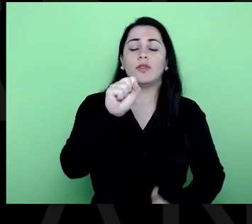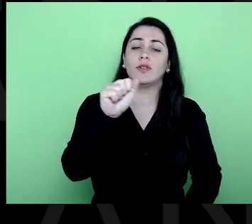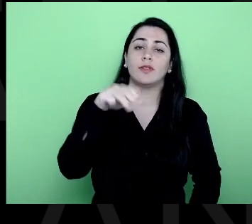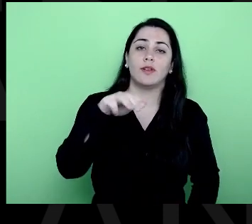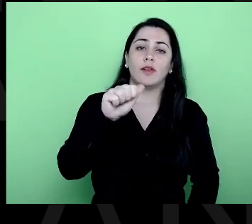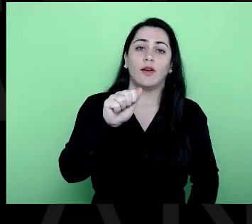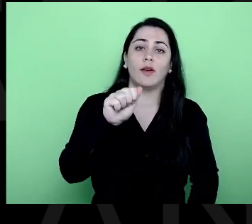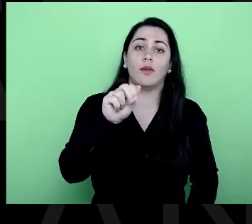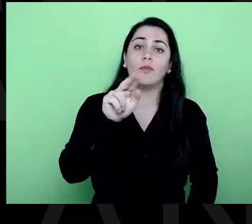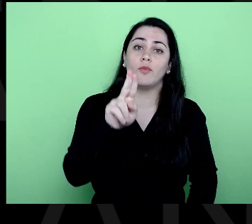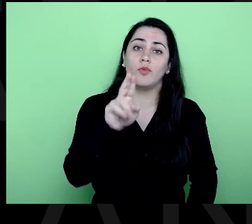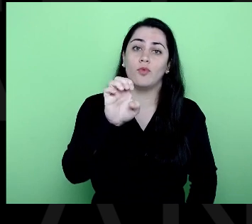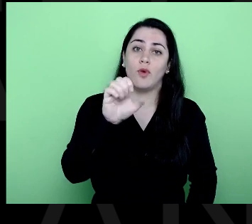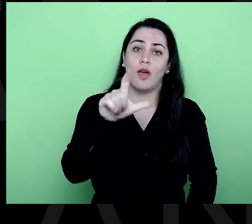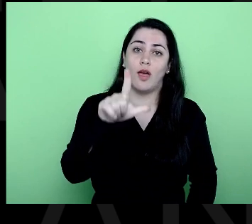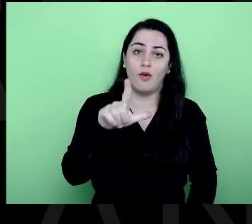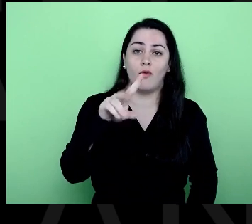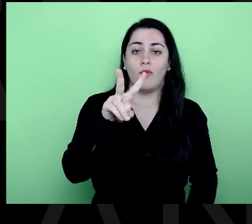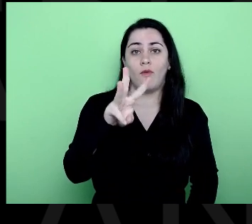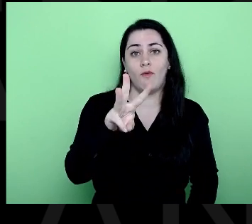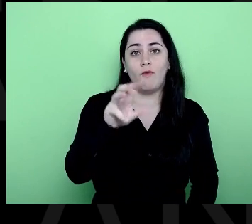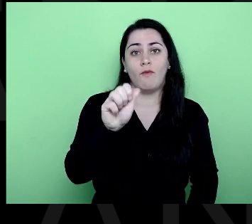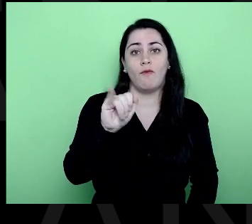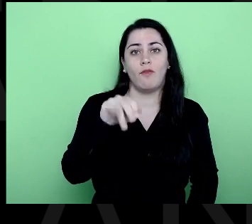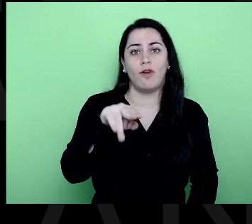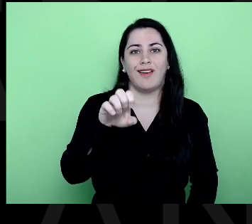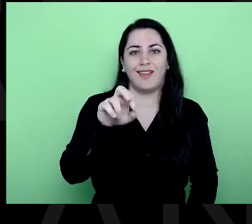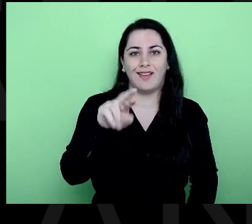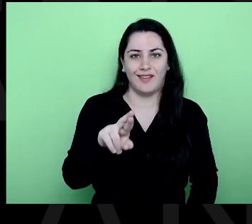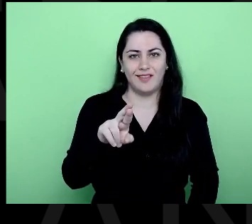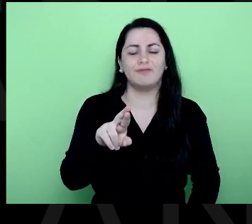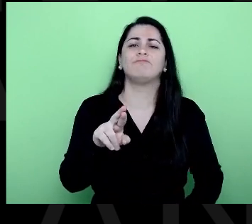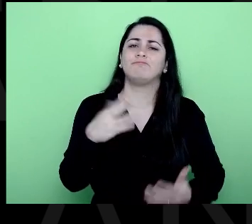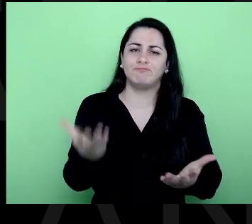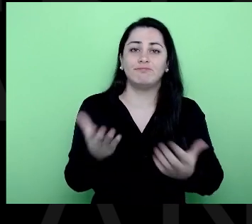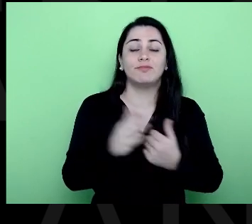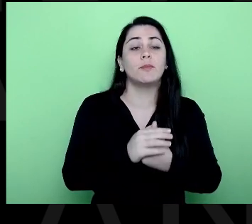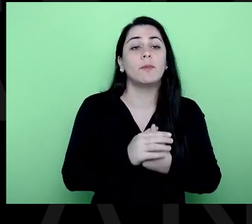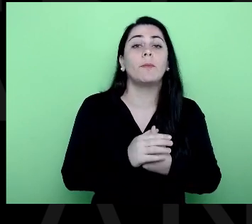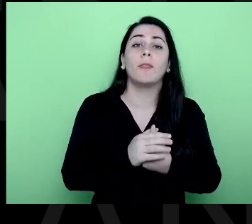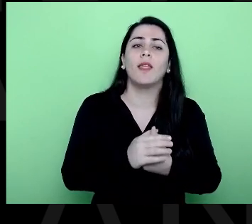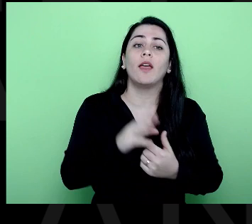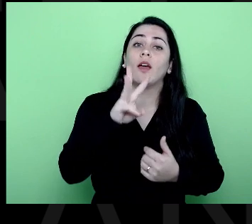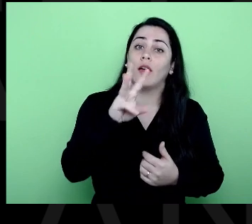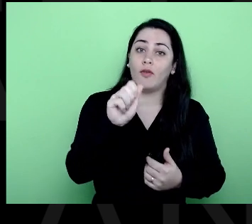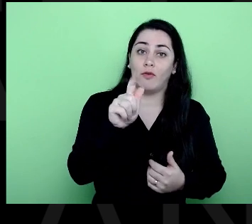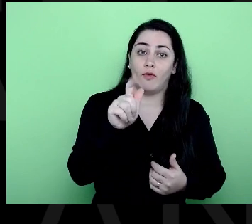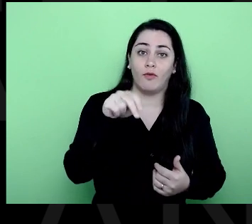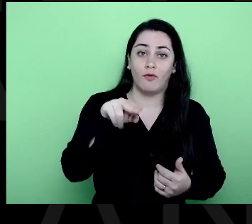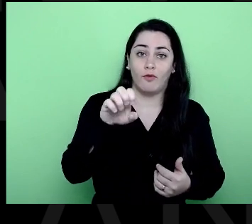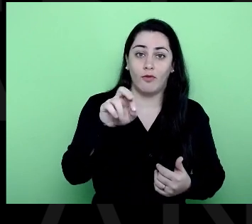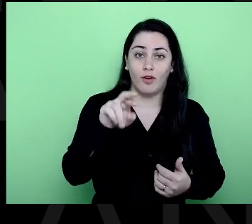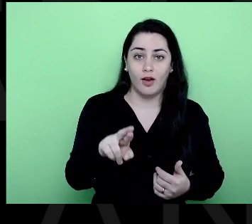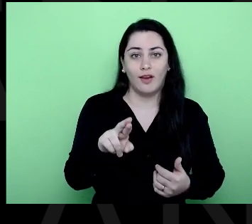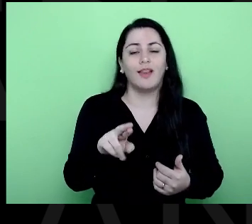Weiner, O Homem que Estava Lá. O Wagner William é de São Paulo, né? Jornalista, produtor